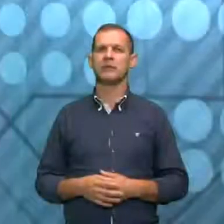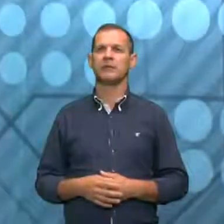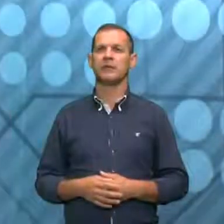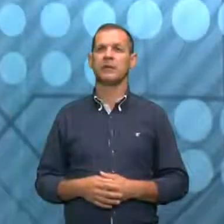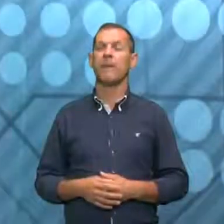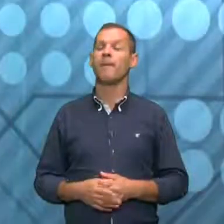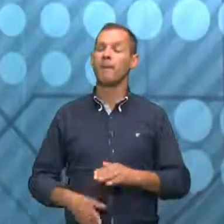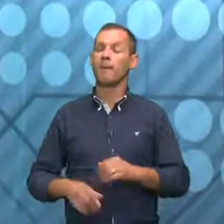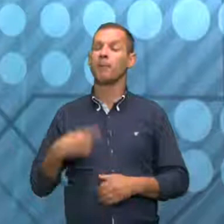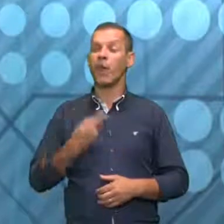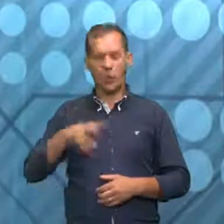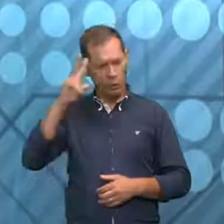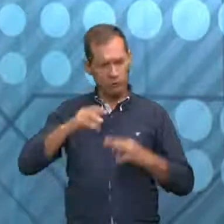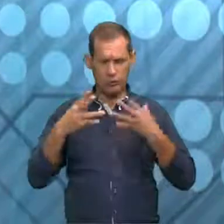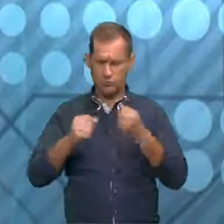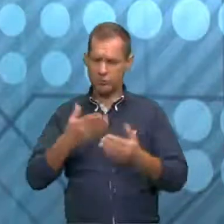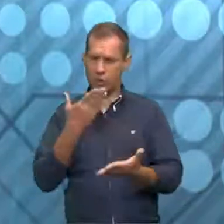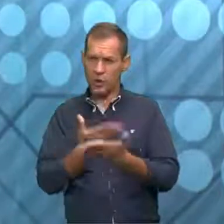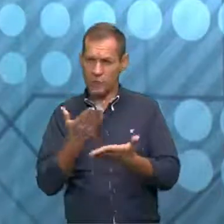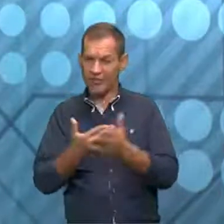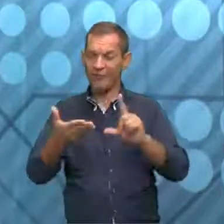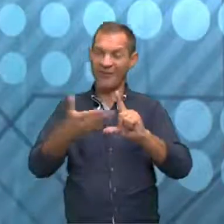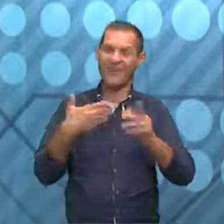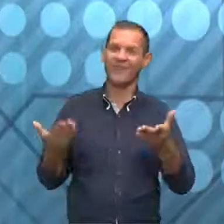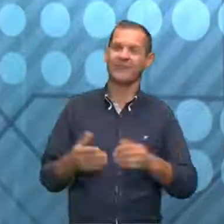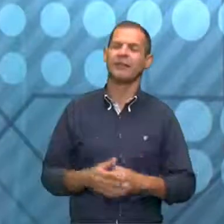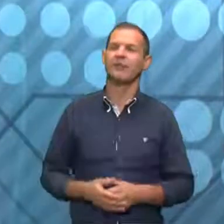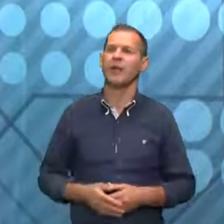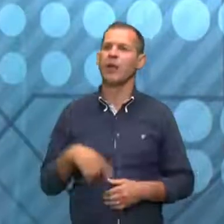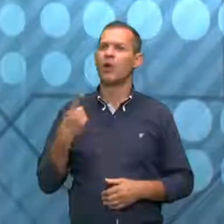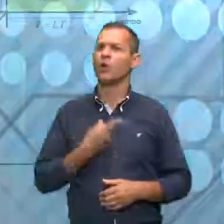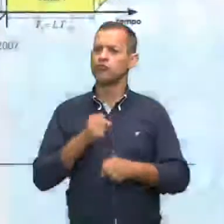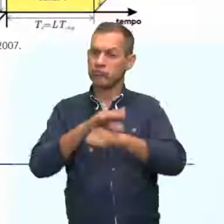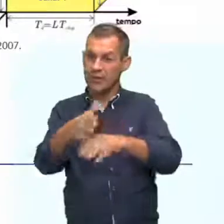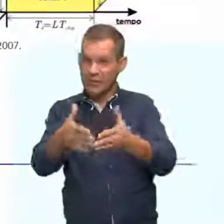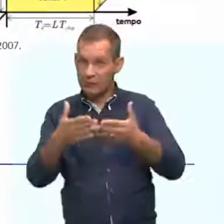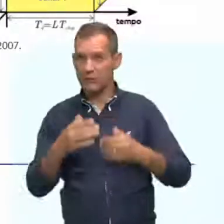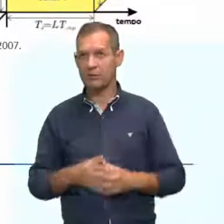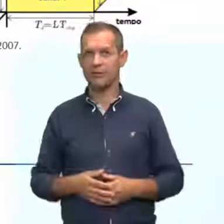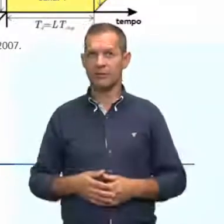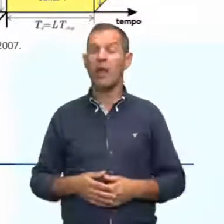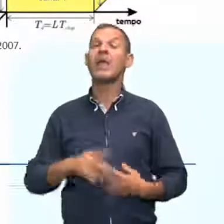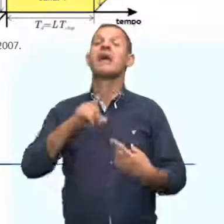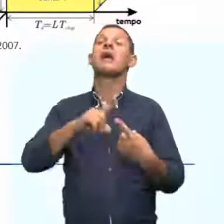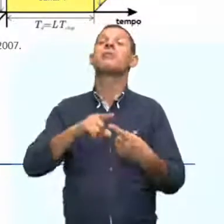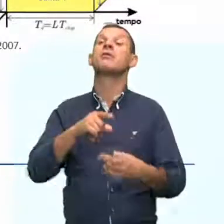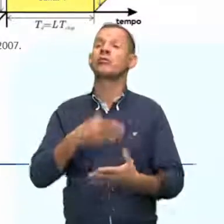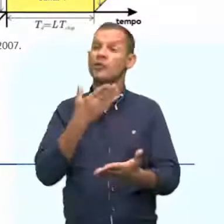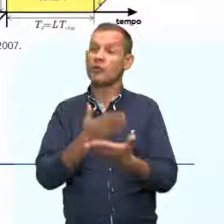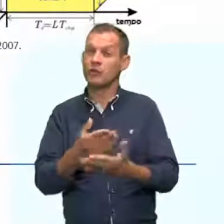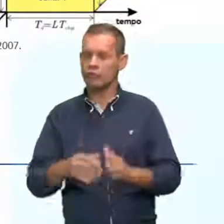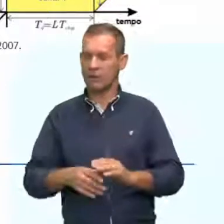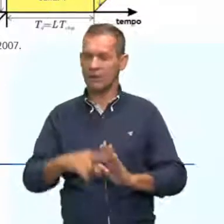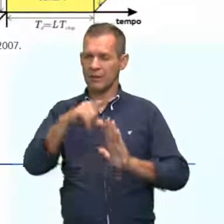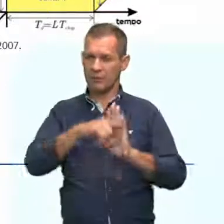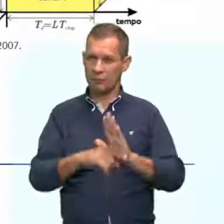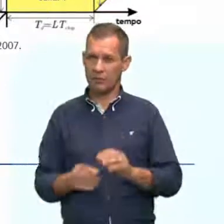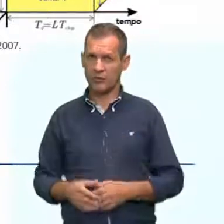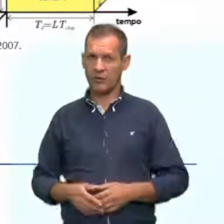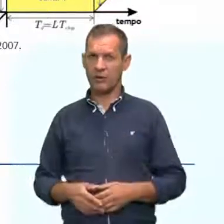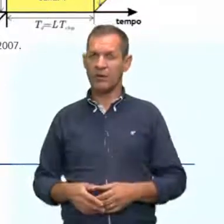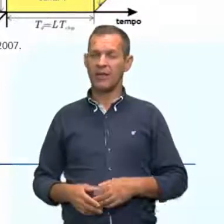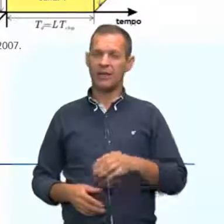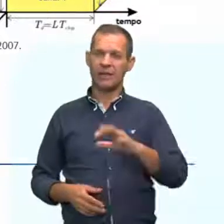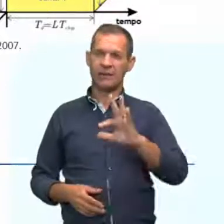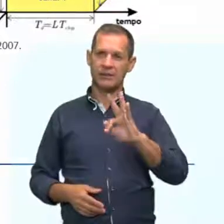Então, para a gente relembrar tudo o que aconteceu na aula de hoje, vamos aqui para o slide. Primeiro você viu os processos de multiplexação